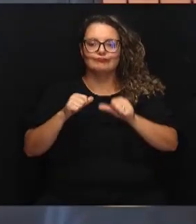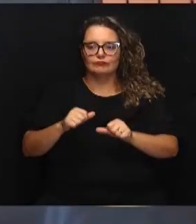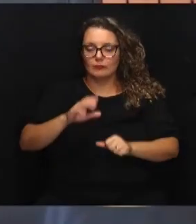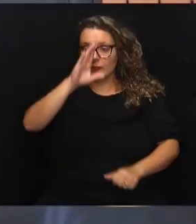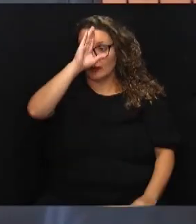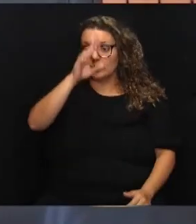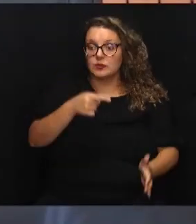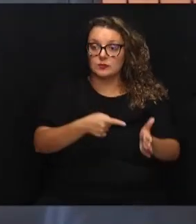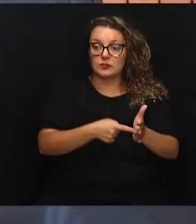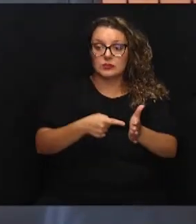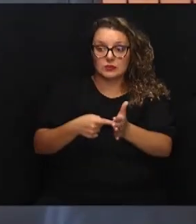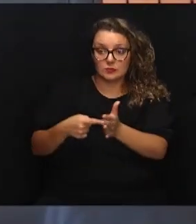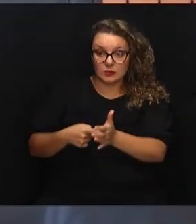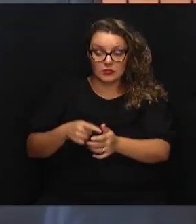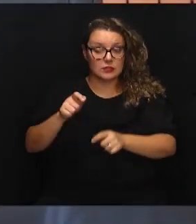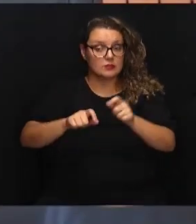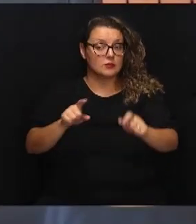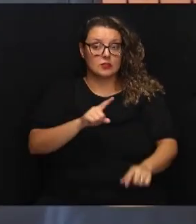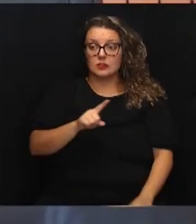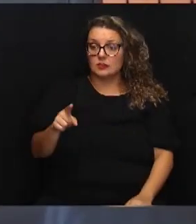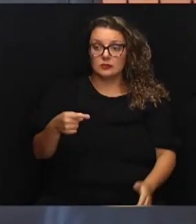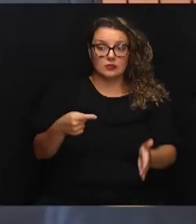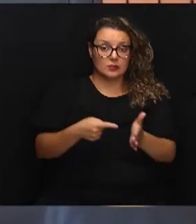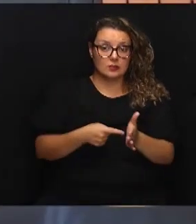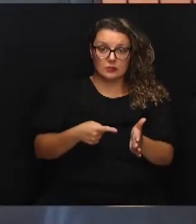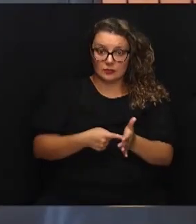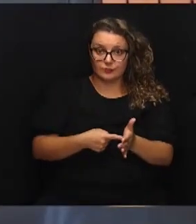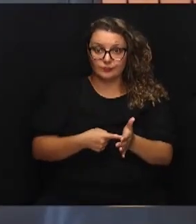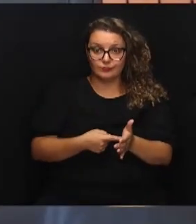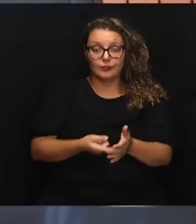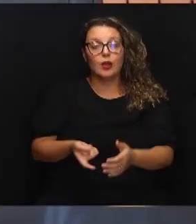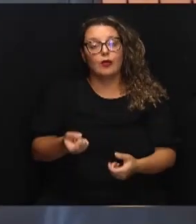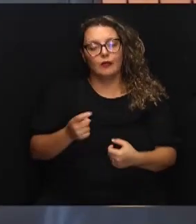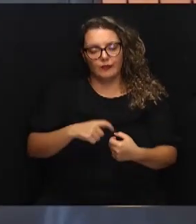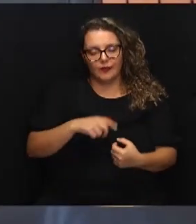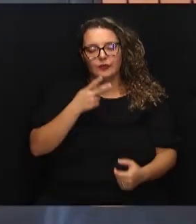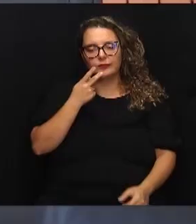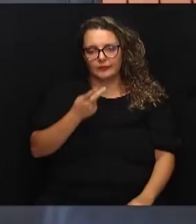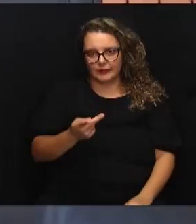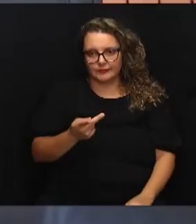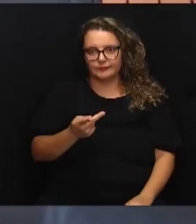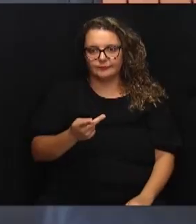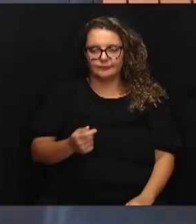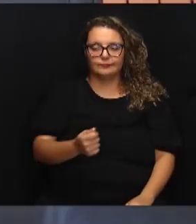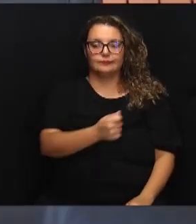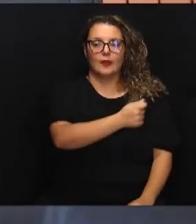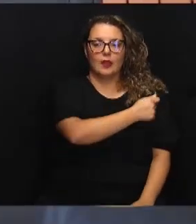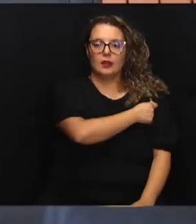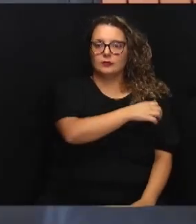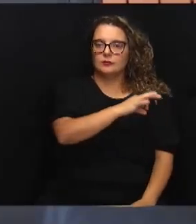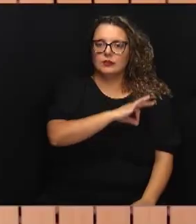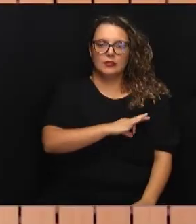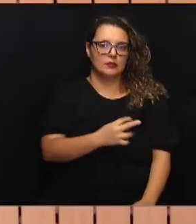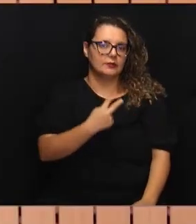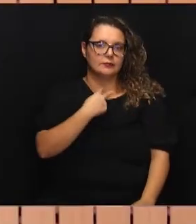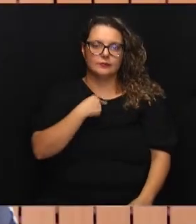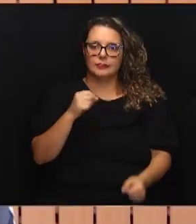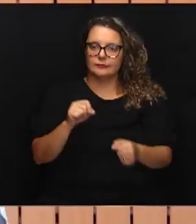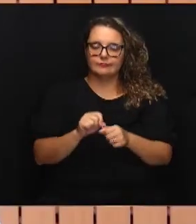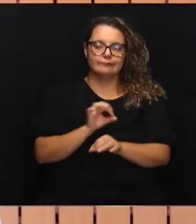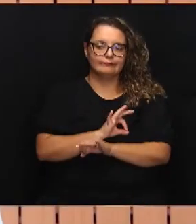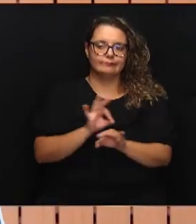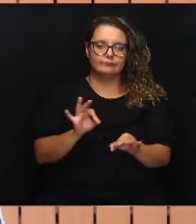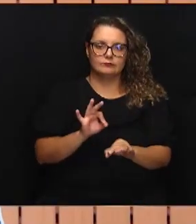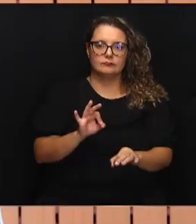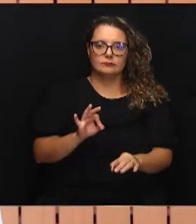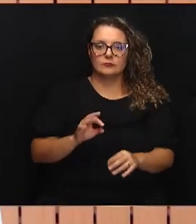Se as pessoas não denunciarem, volto a repetir, a autoridade policial não pode fazer nada. No caso